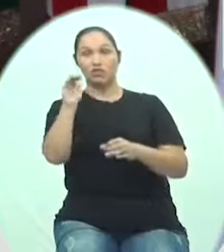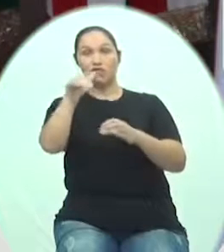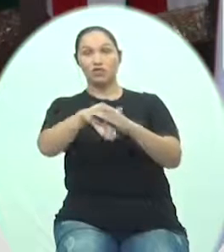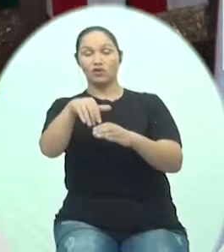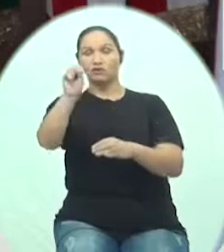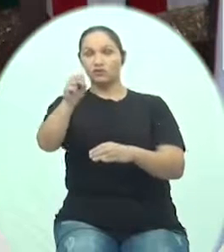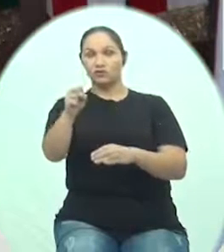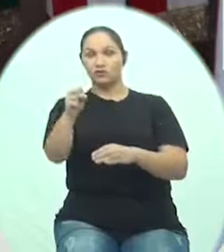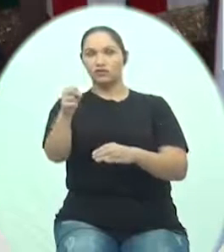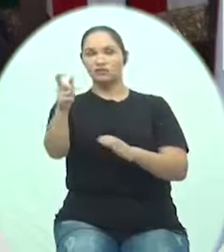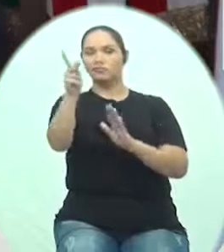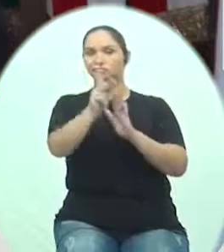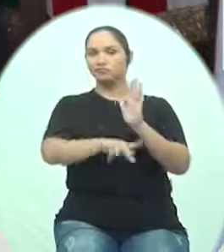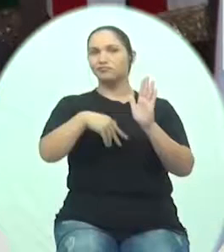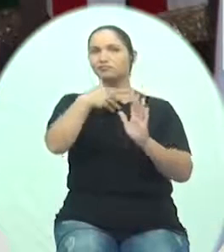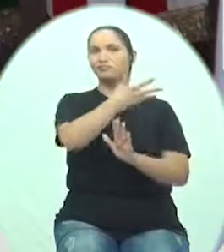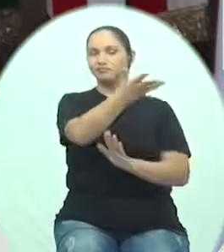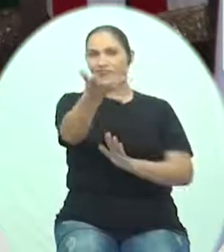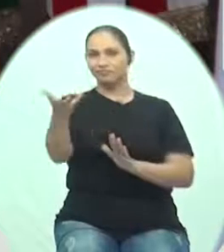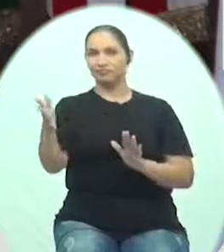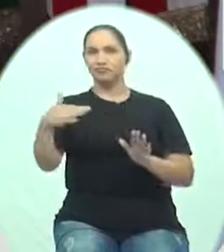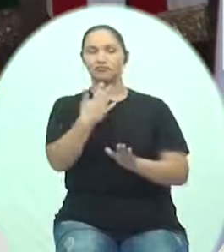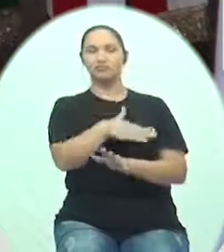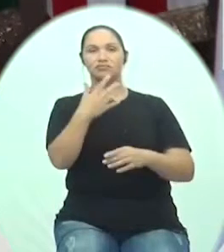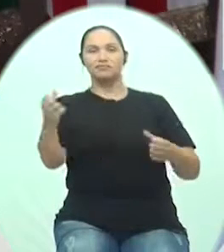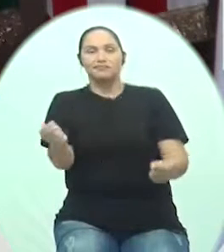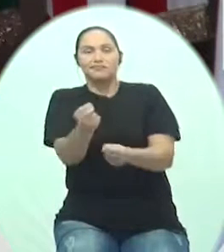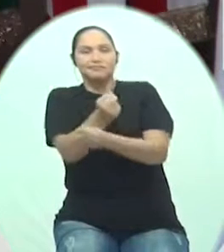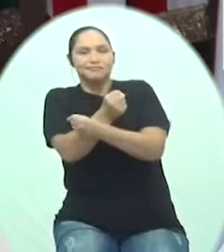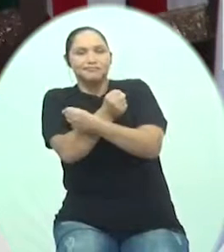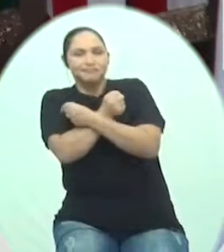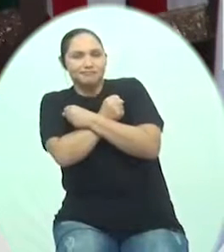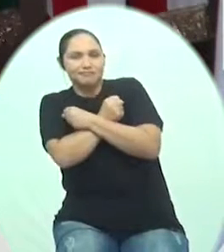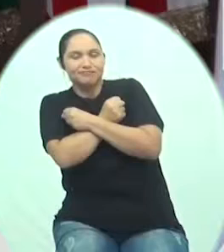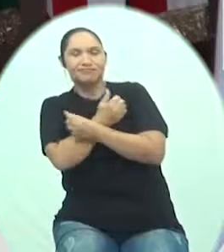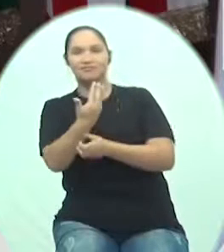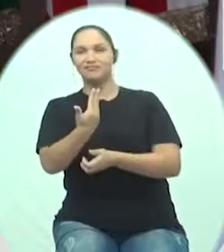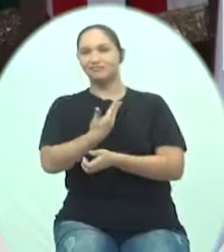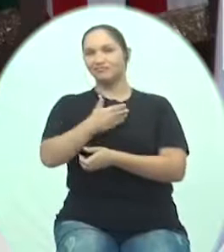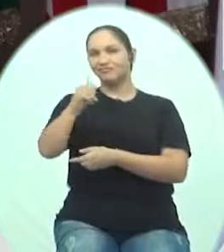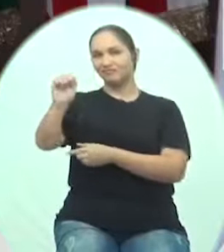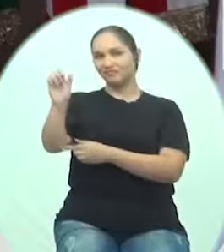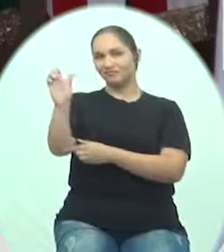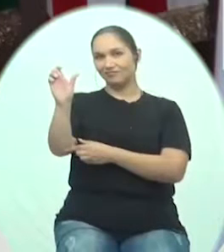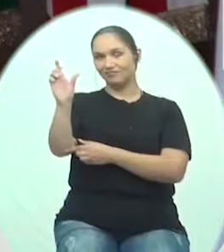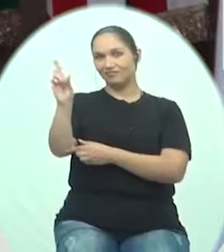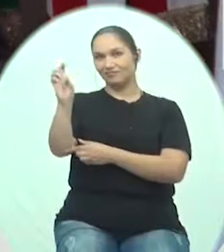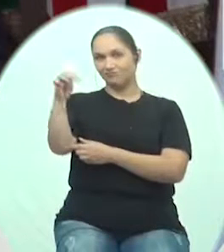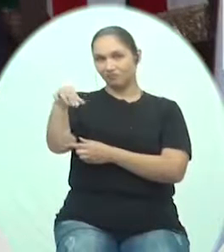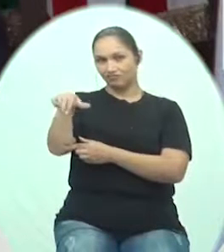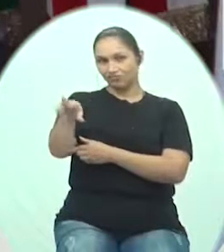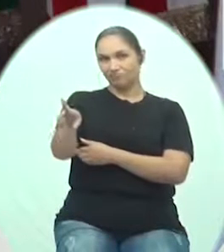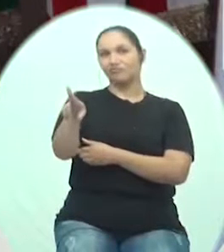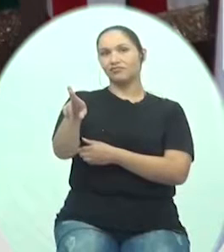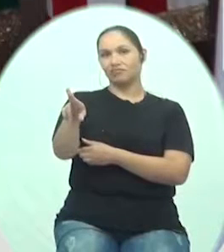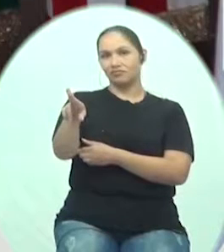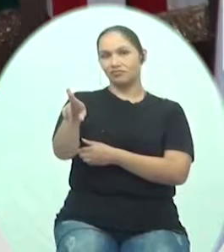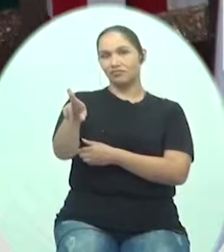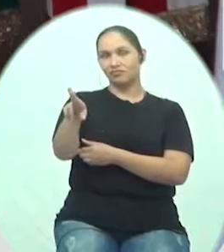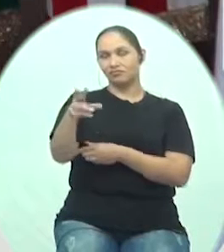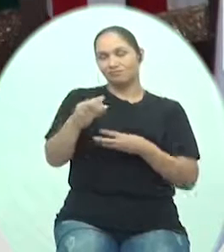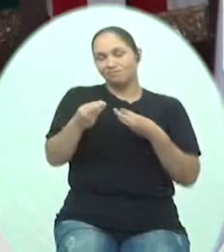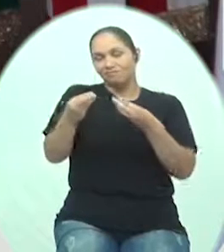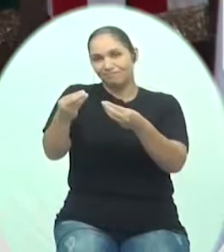e gostaria aqui de dar um fraterno abraço no amigo Ademir o ano passado eu tive a mesma